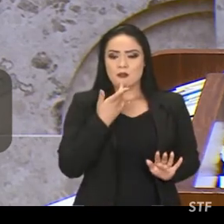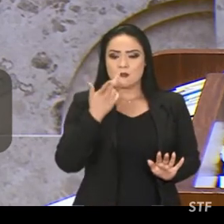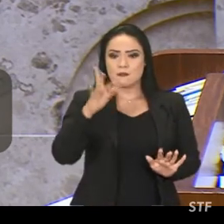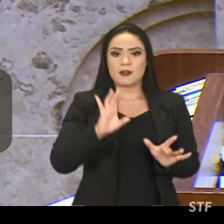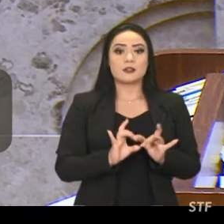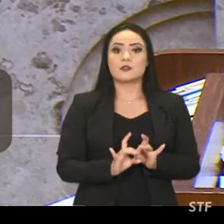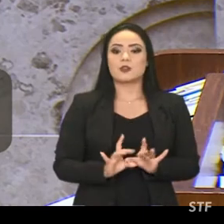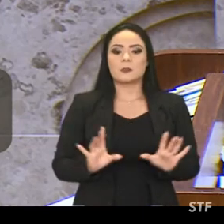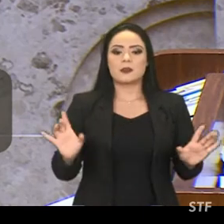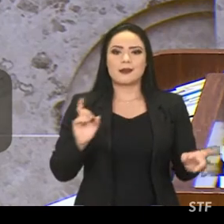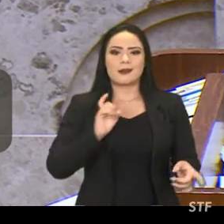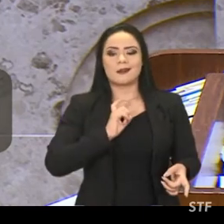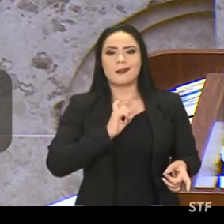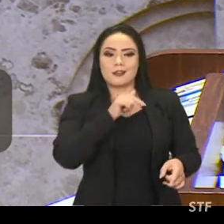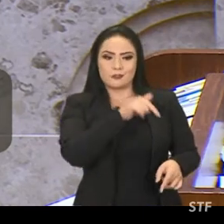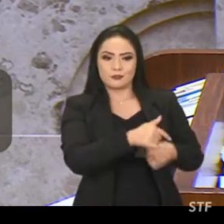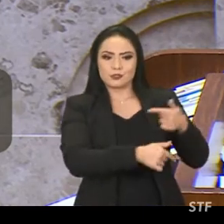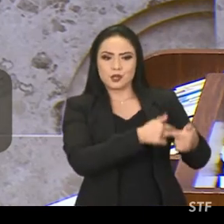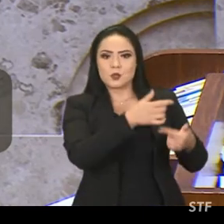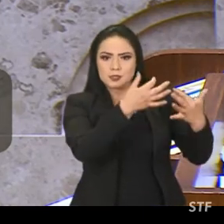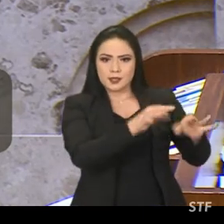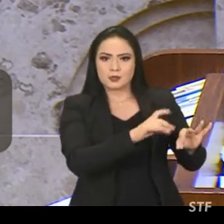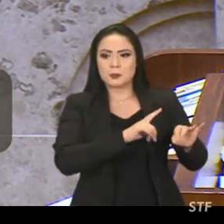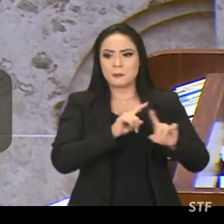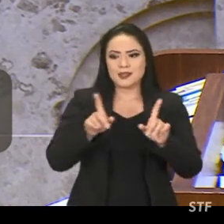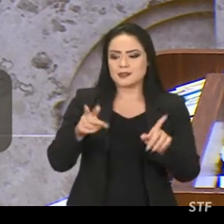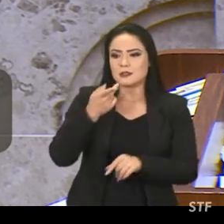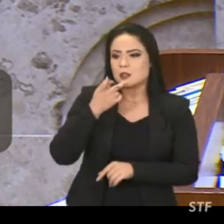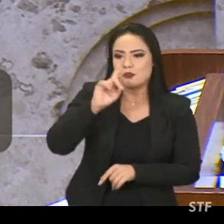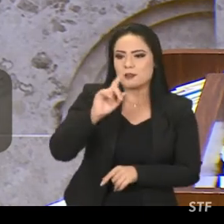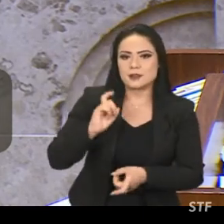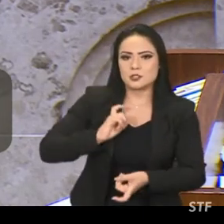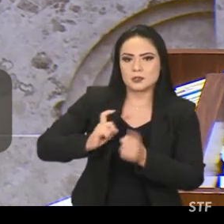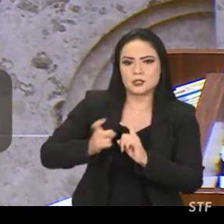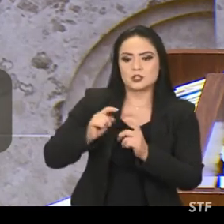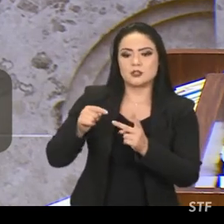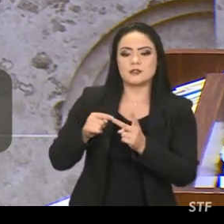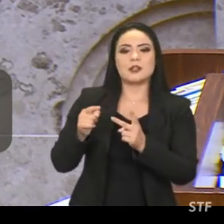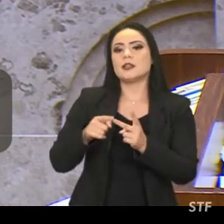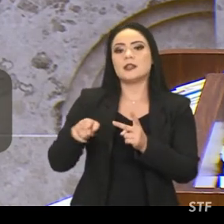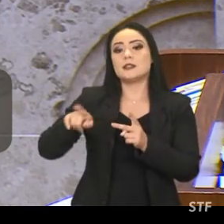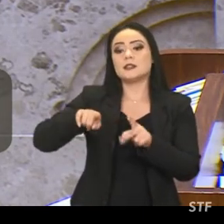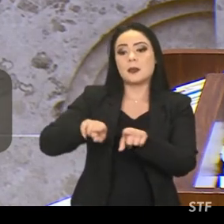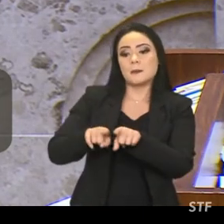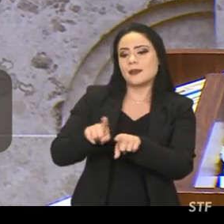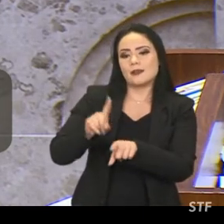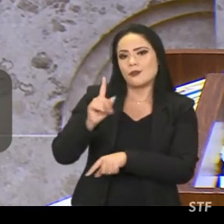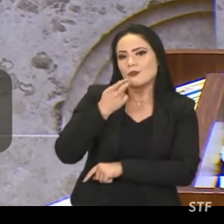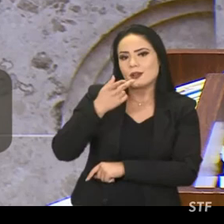autonomia administrativa e nem em autonomia orçamentária.